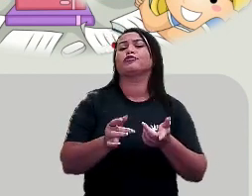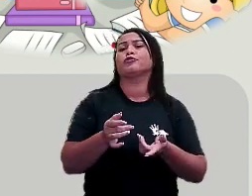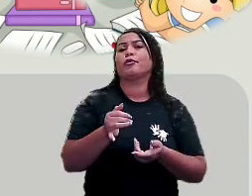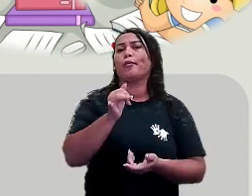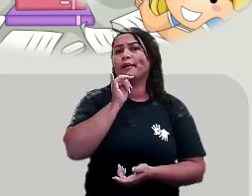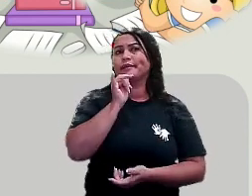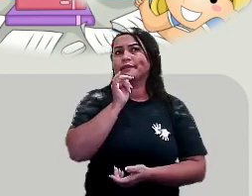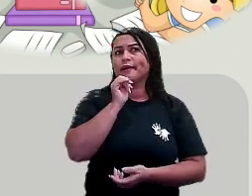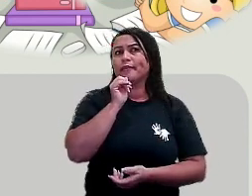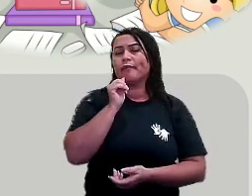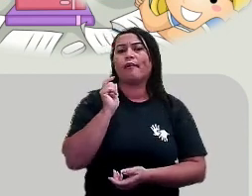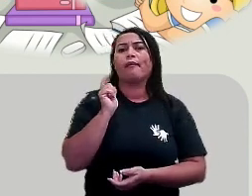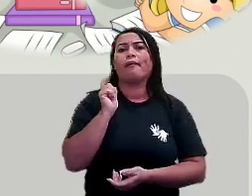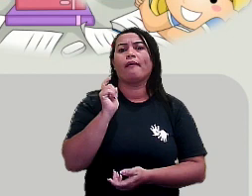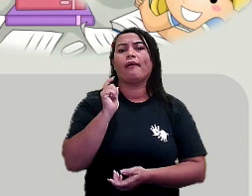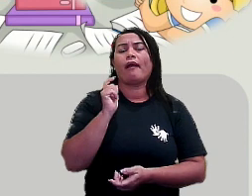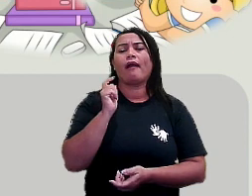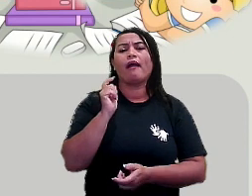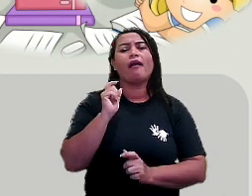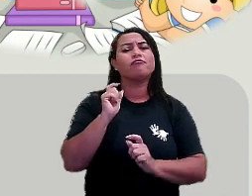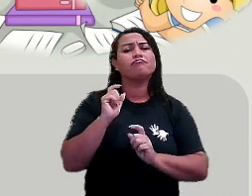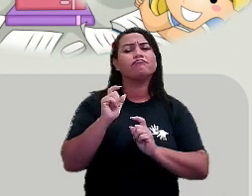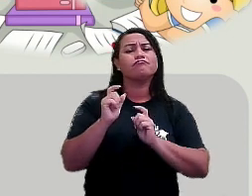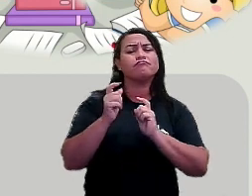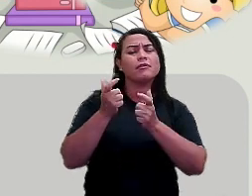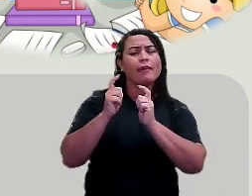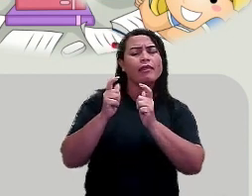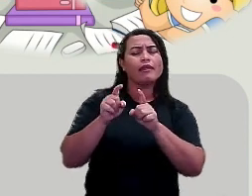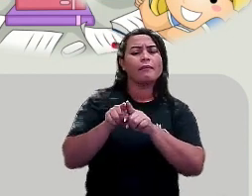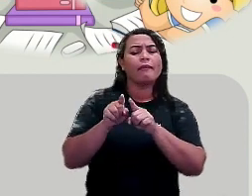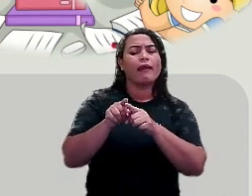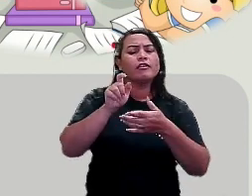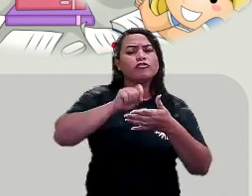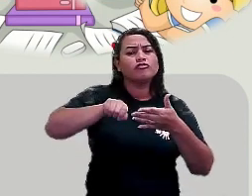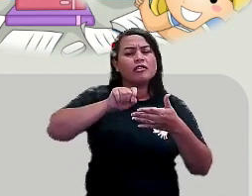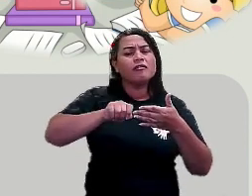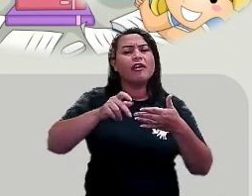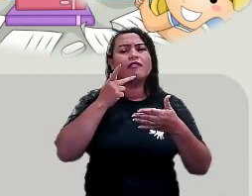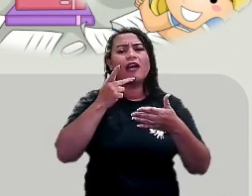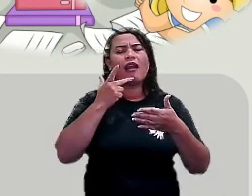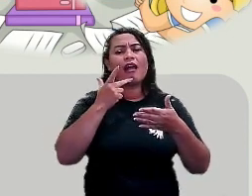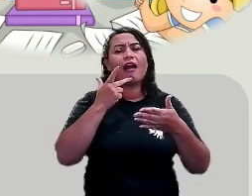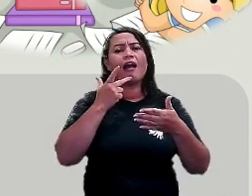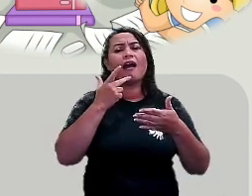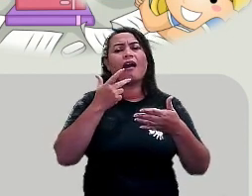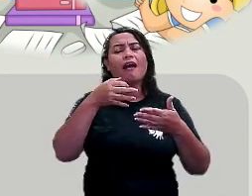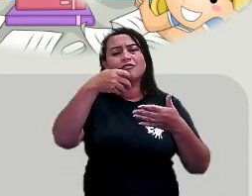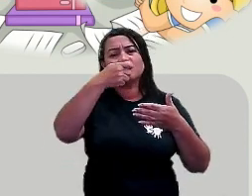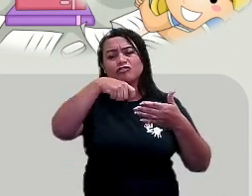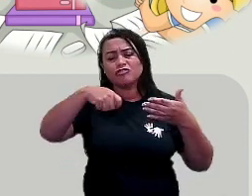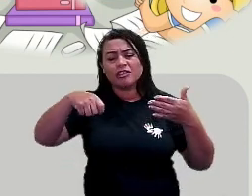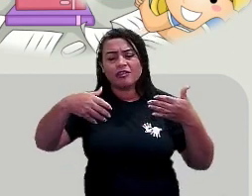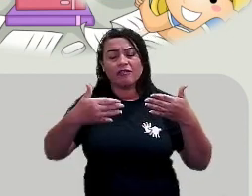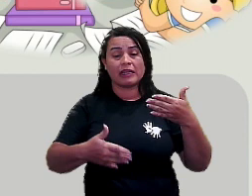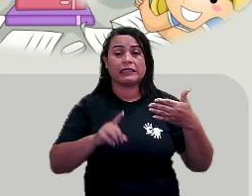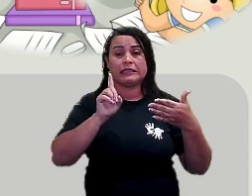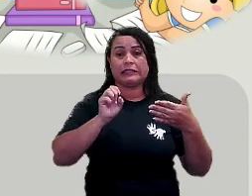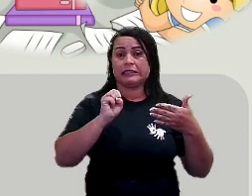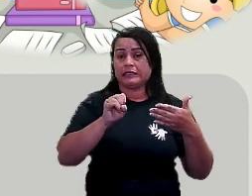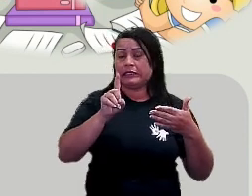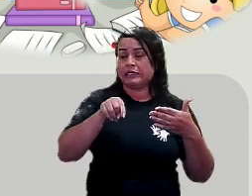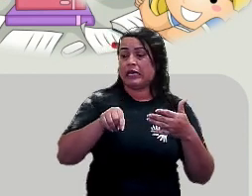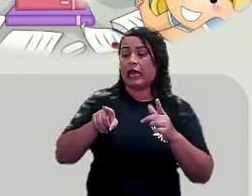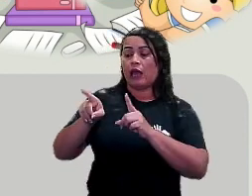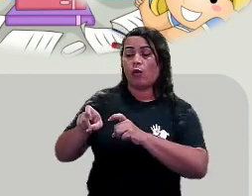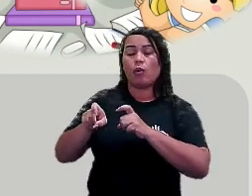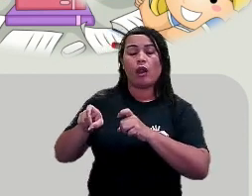você relate um pouco como é a sua comunidade. Se sua comunidade é rural, se é urbana, o grupo social